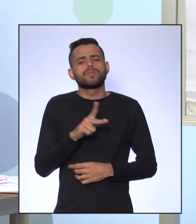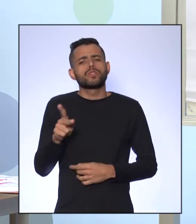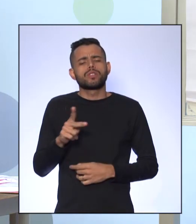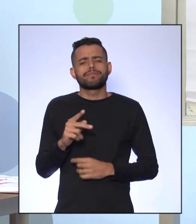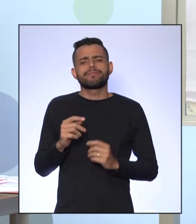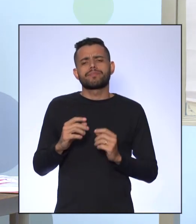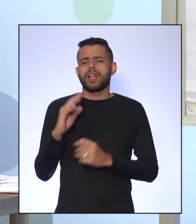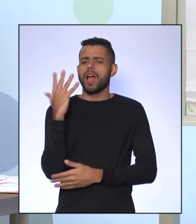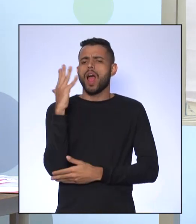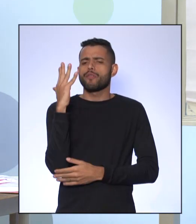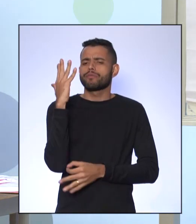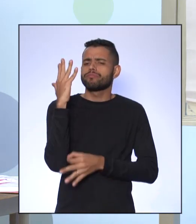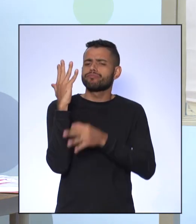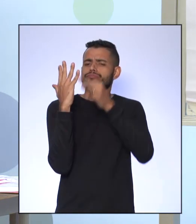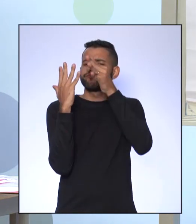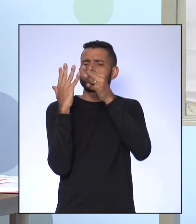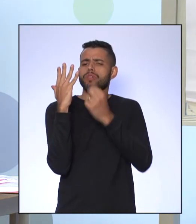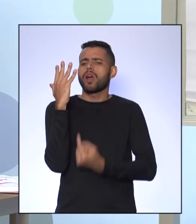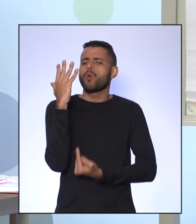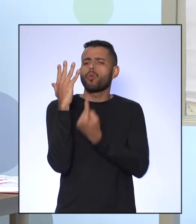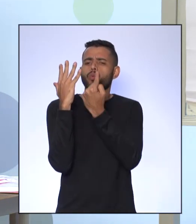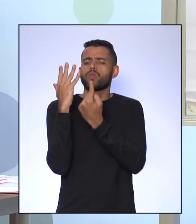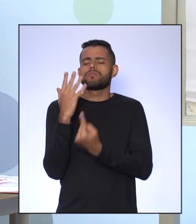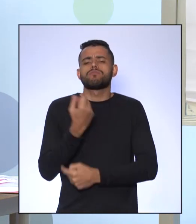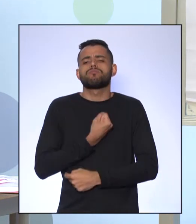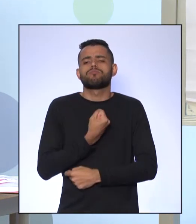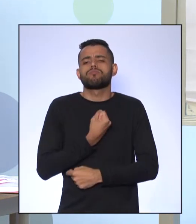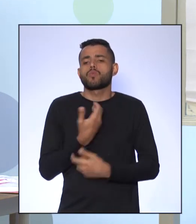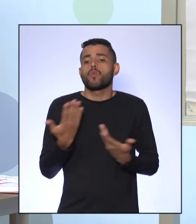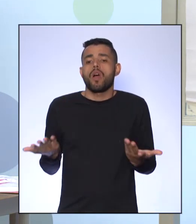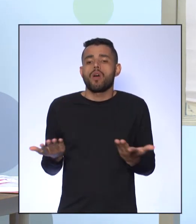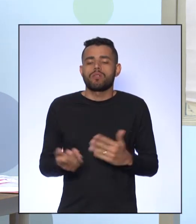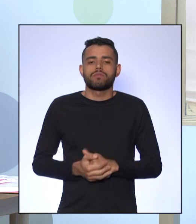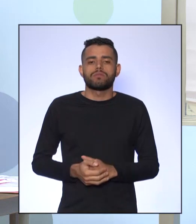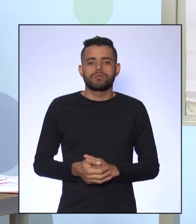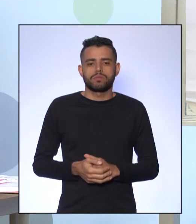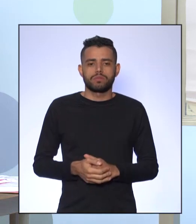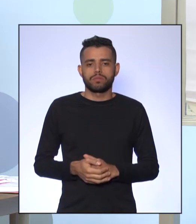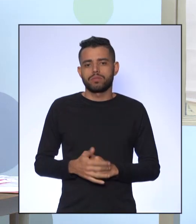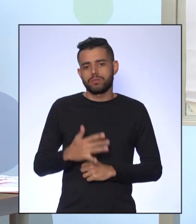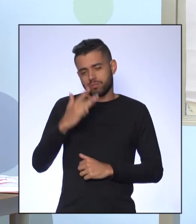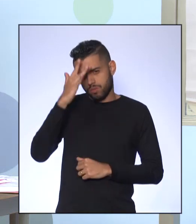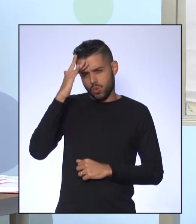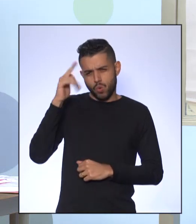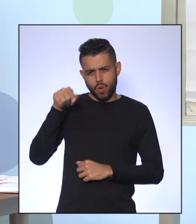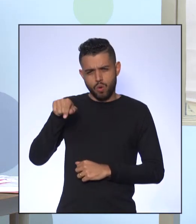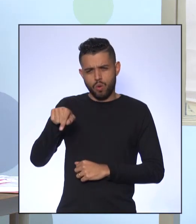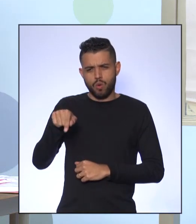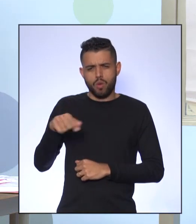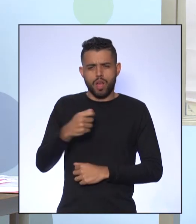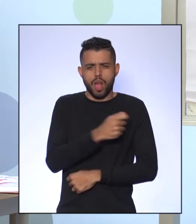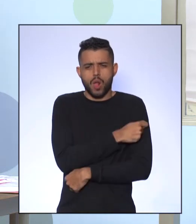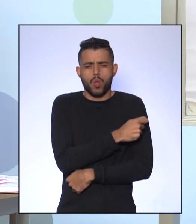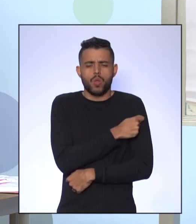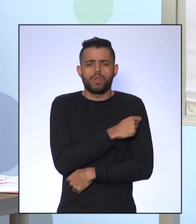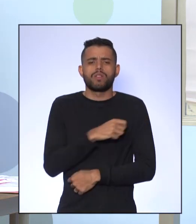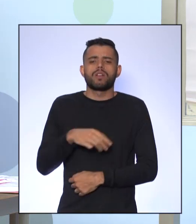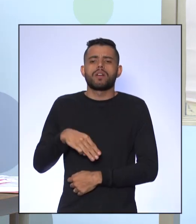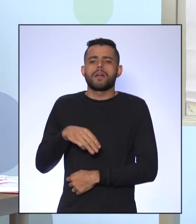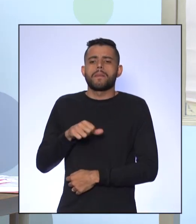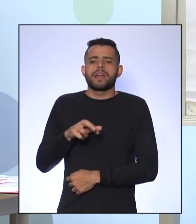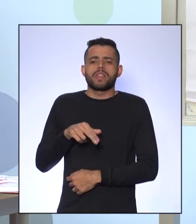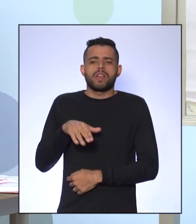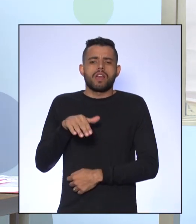altura dessa árvore aí? A participação do pessoal aqui, né? Teve a Mariana, a